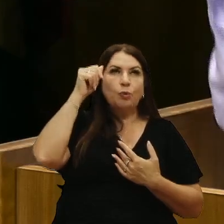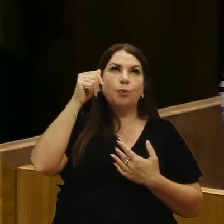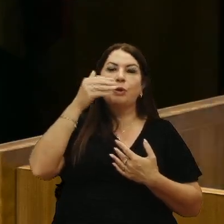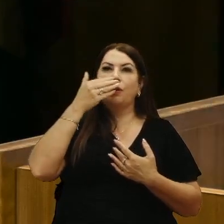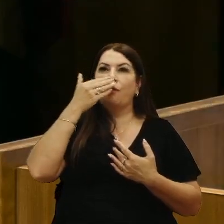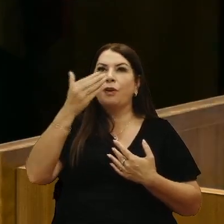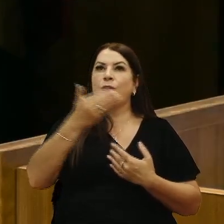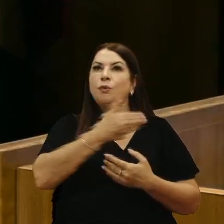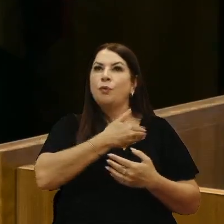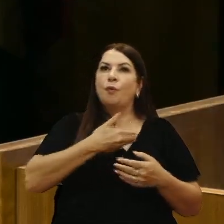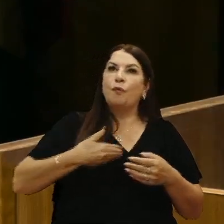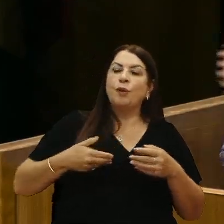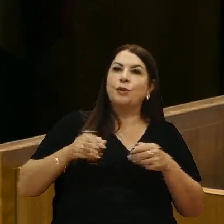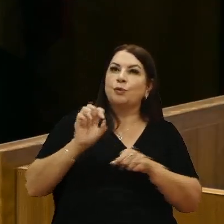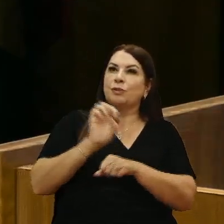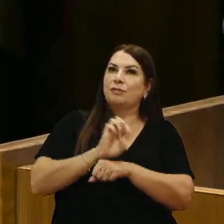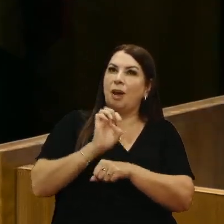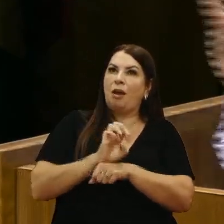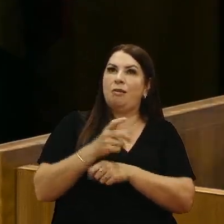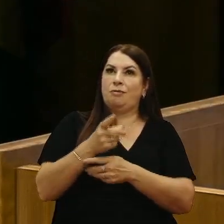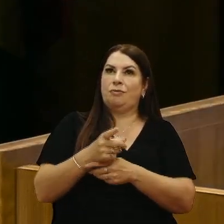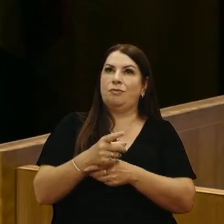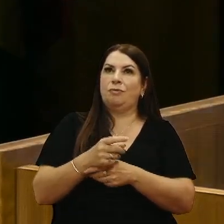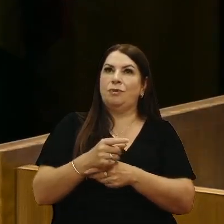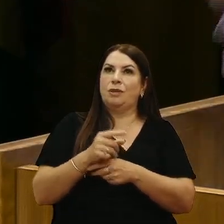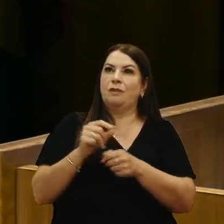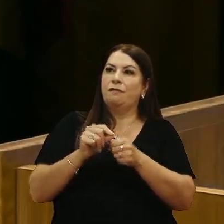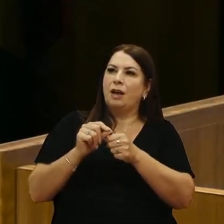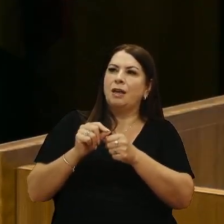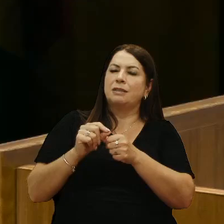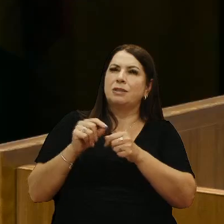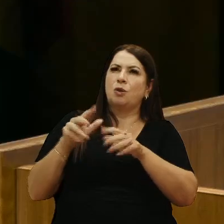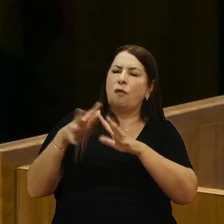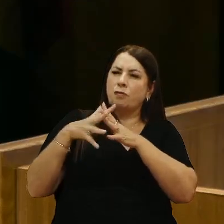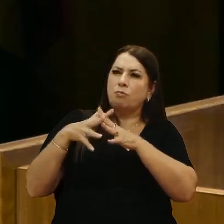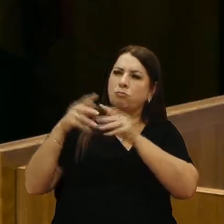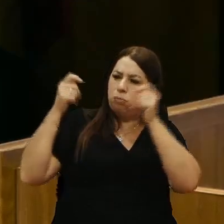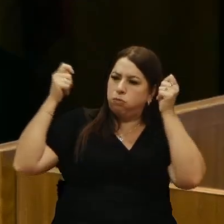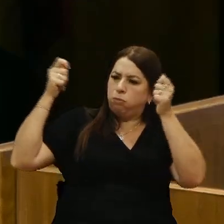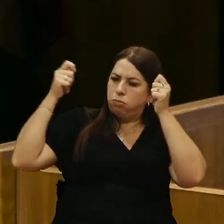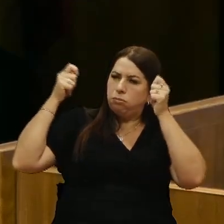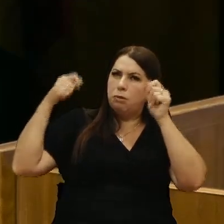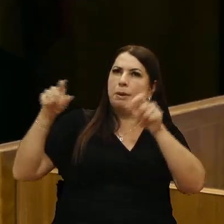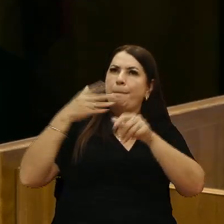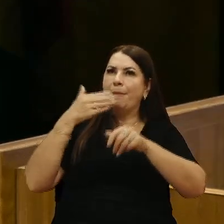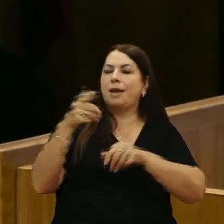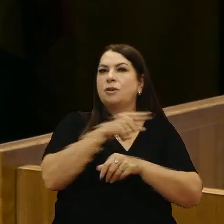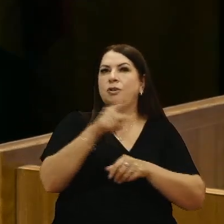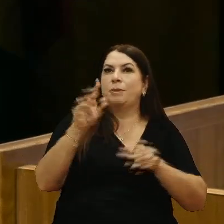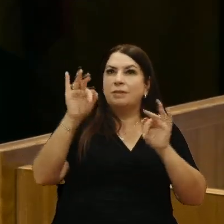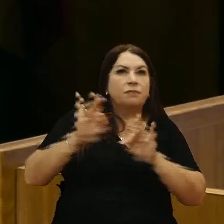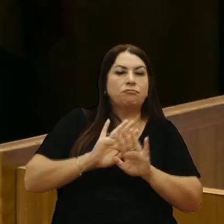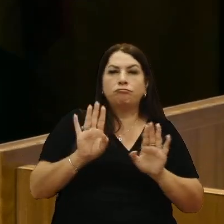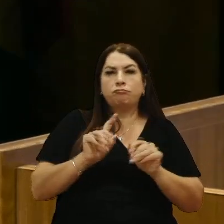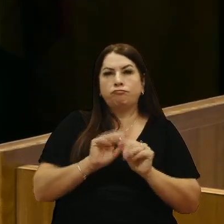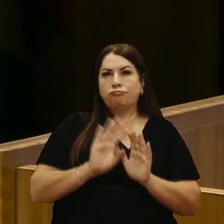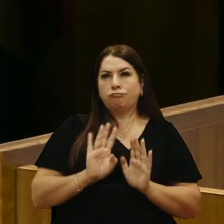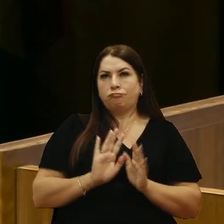de um governo do estado, e batem, e fazem barulho, e fazem manifestação, e pedem para que isso se termine. Não